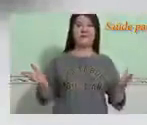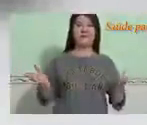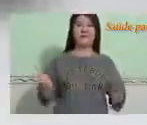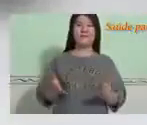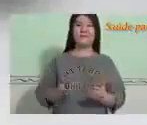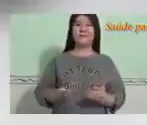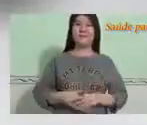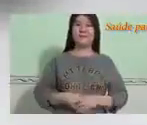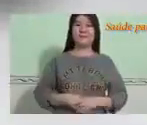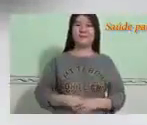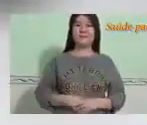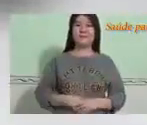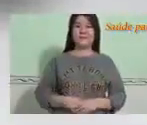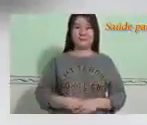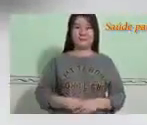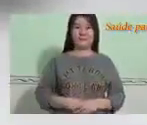Assim, vírgula, e acento agudo